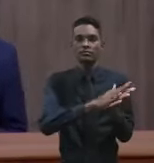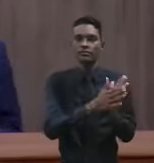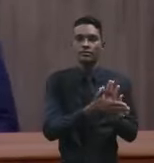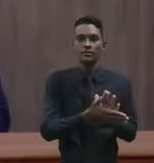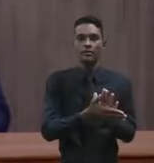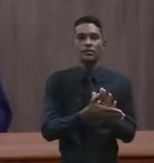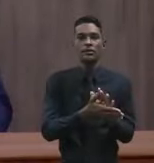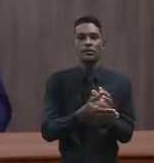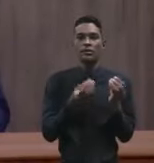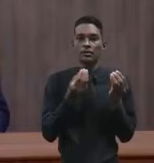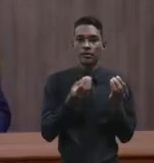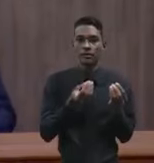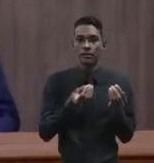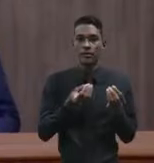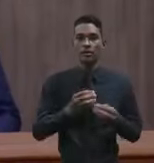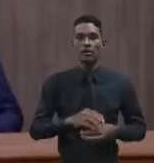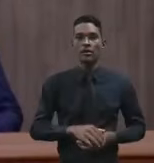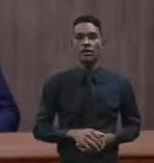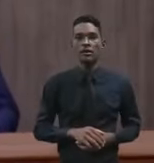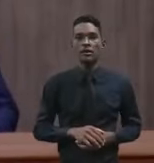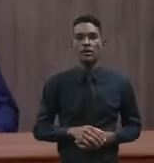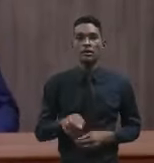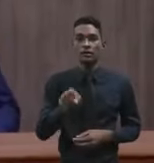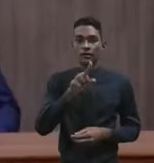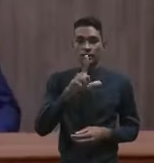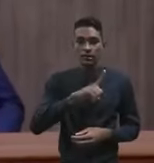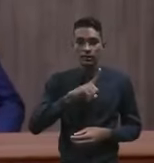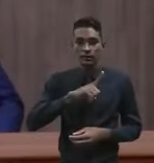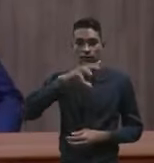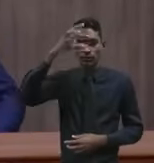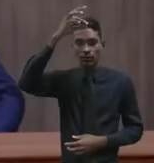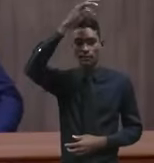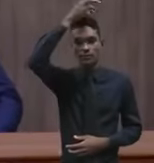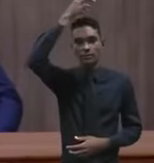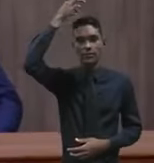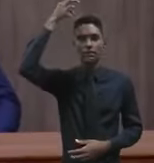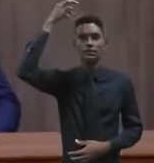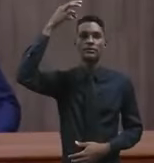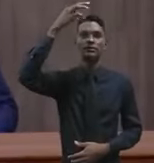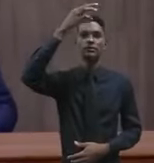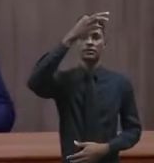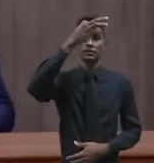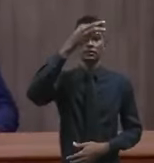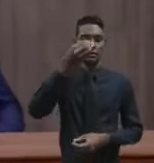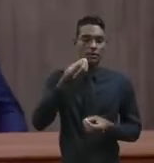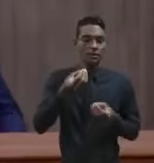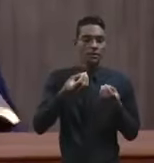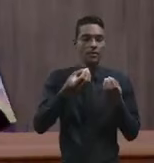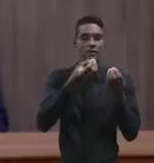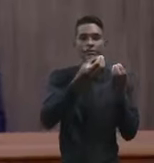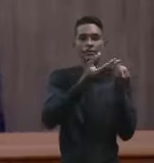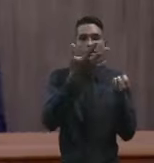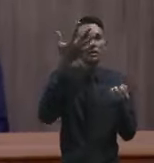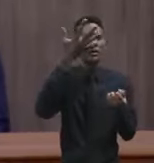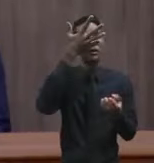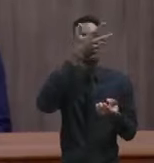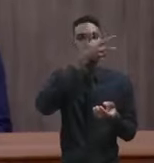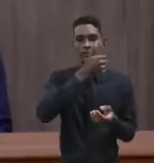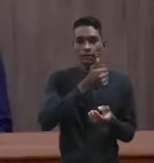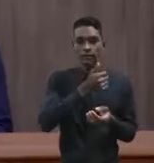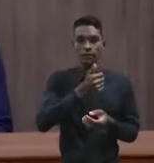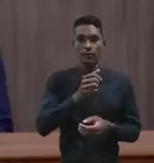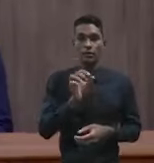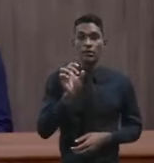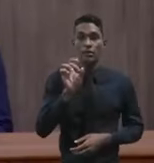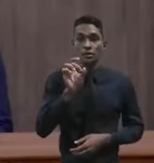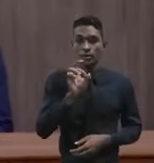aí você tem o Espírito Santo trabalhando para dar beleza à casa. Só quem dá beleza